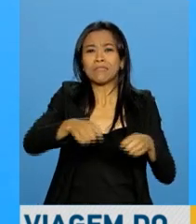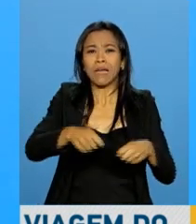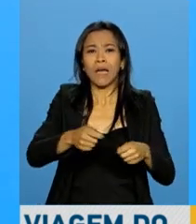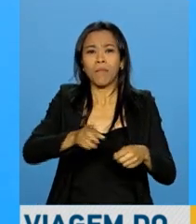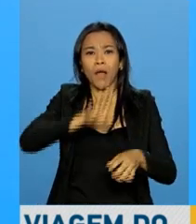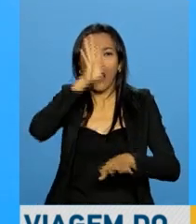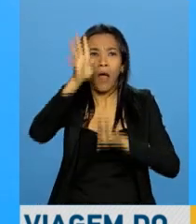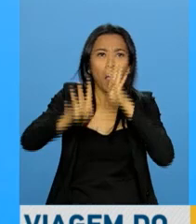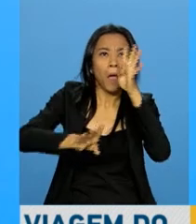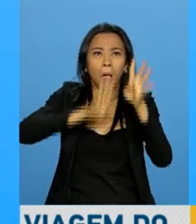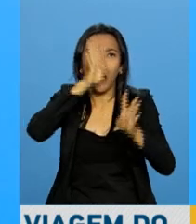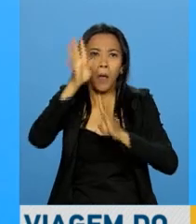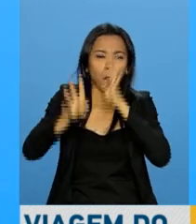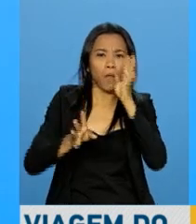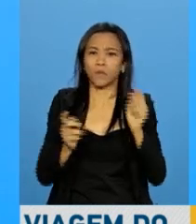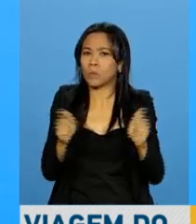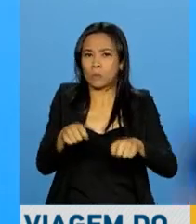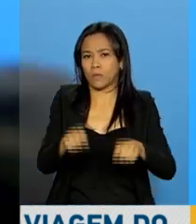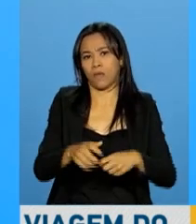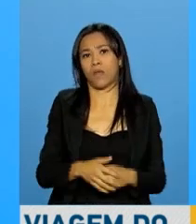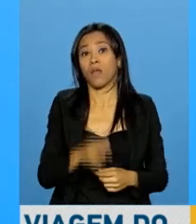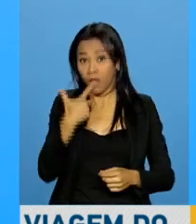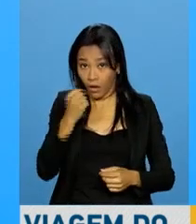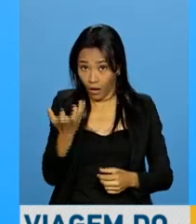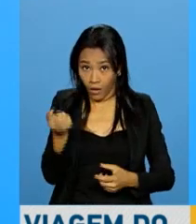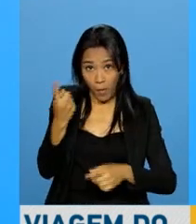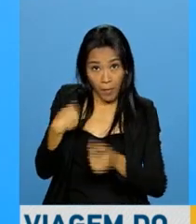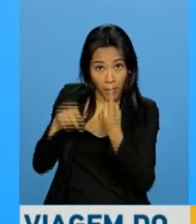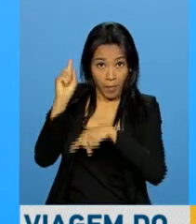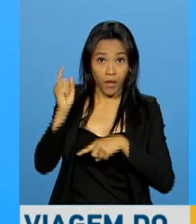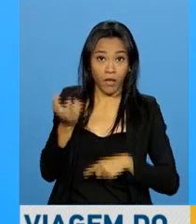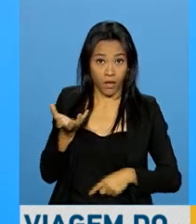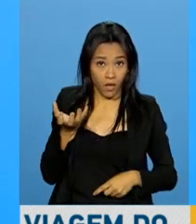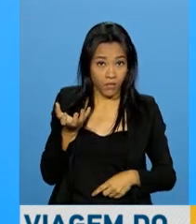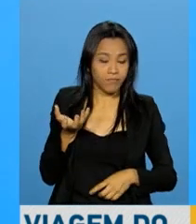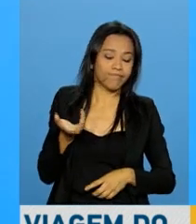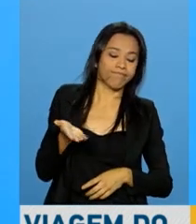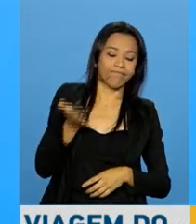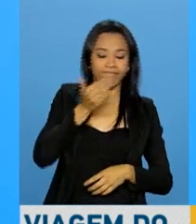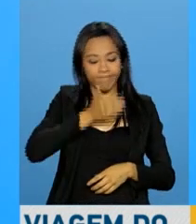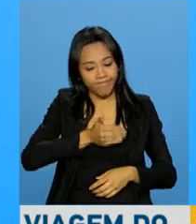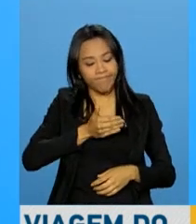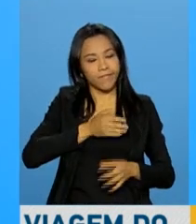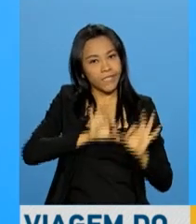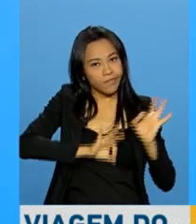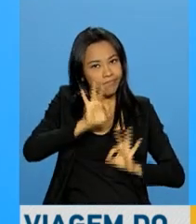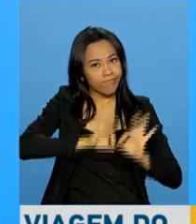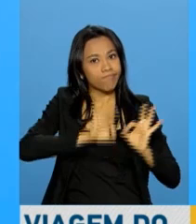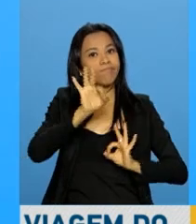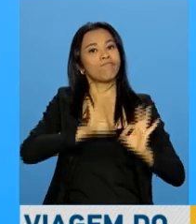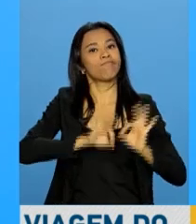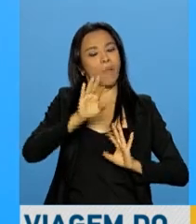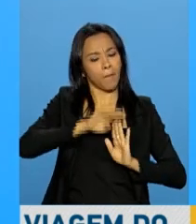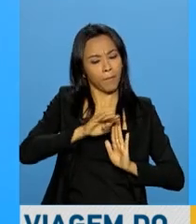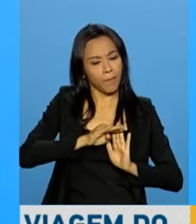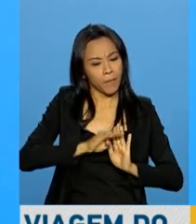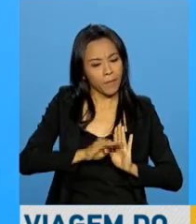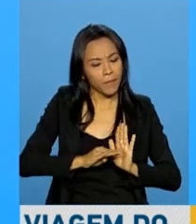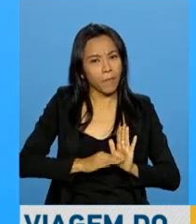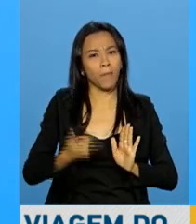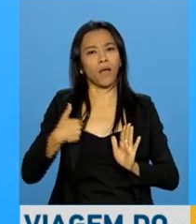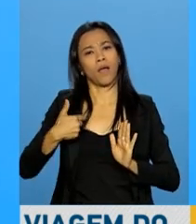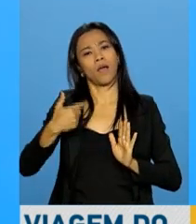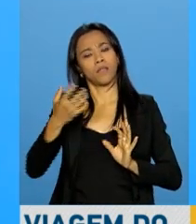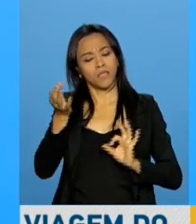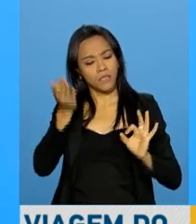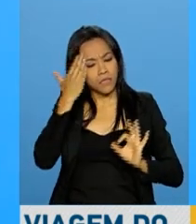improvisação. Quem deseja prosperar tem que fazer a lição de casa, tem que se